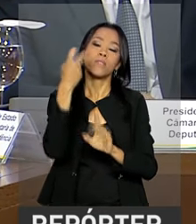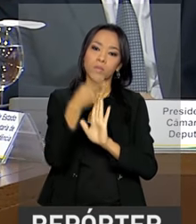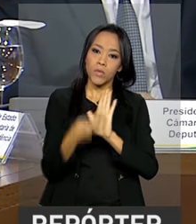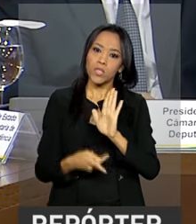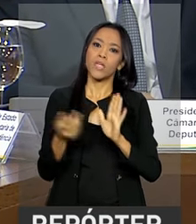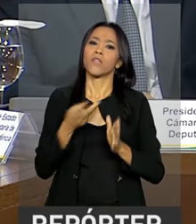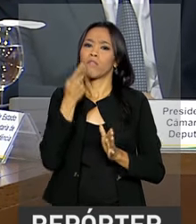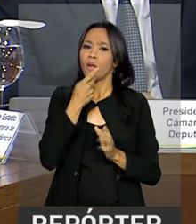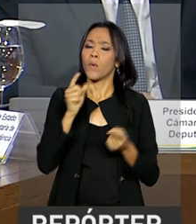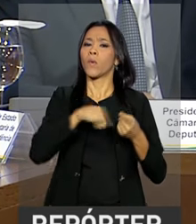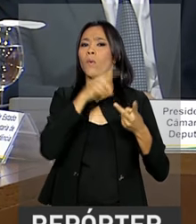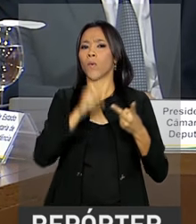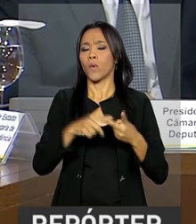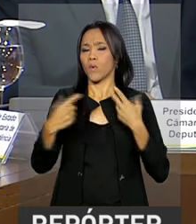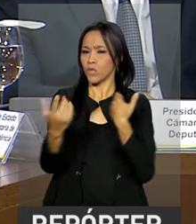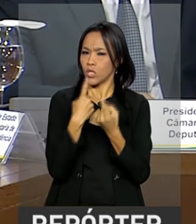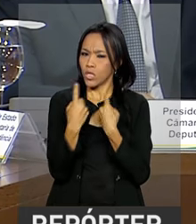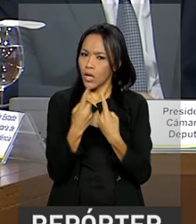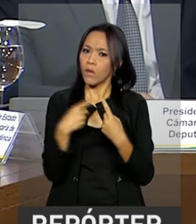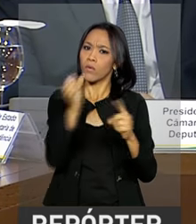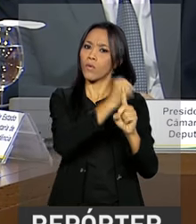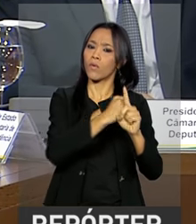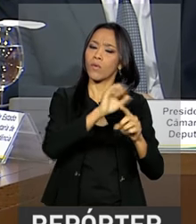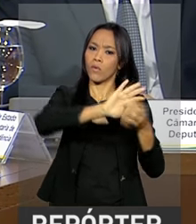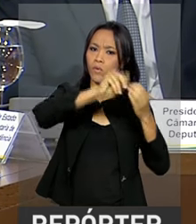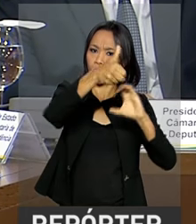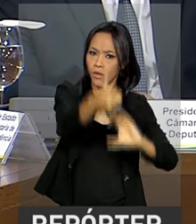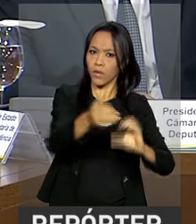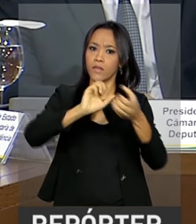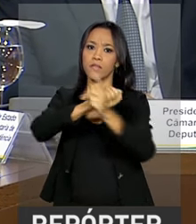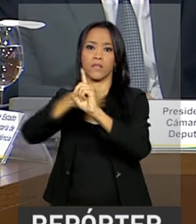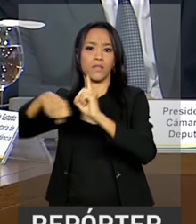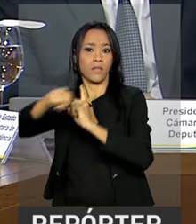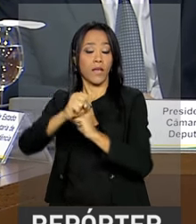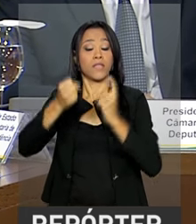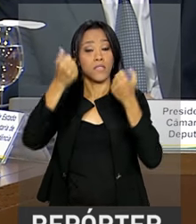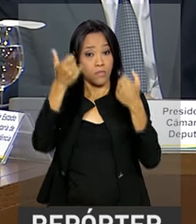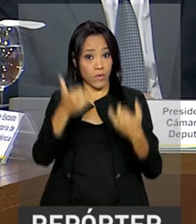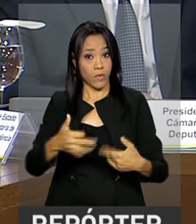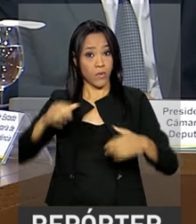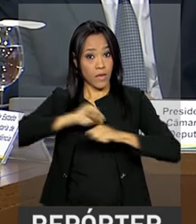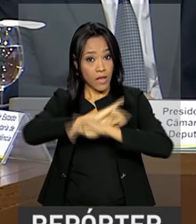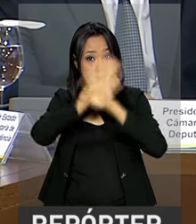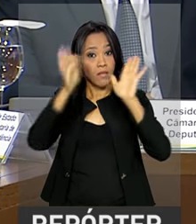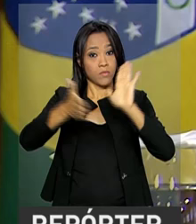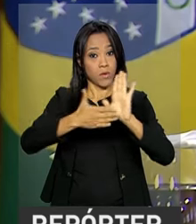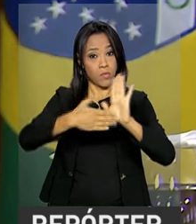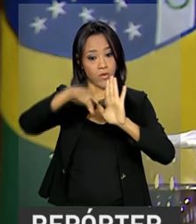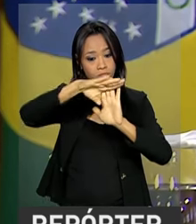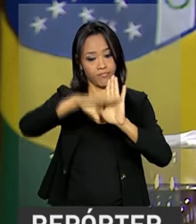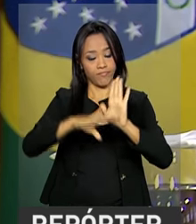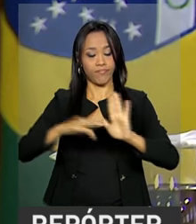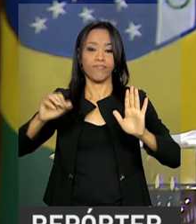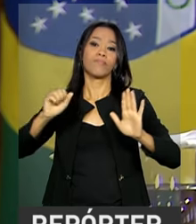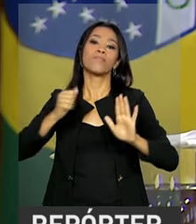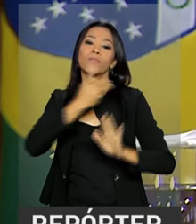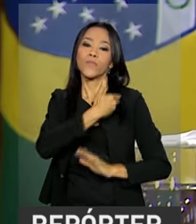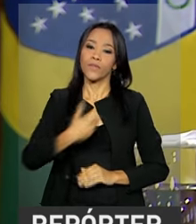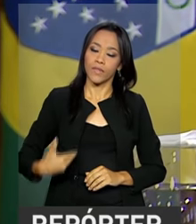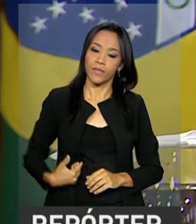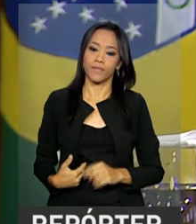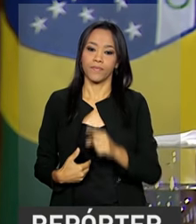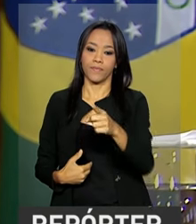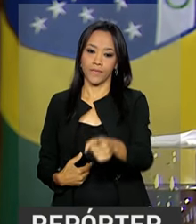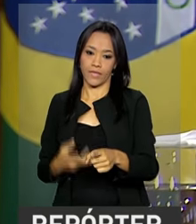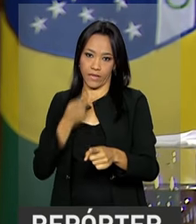destacou o diálogo com o Congresso e a sociedade e afirmou que é importante deixar claras as propostas do governo. A reforma da previdência não é